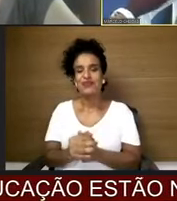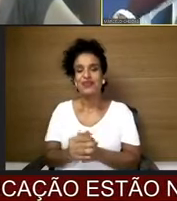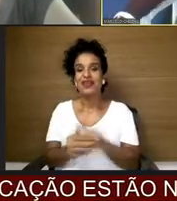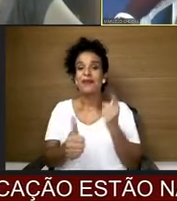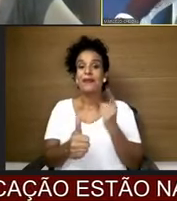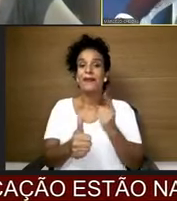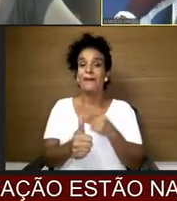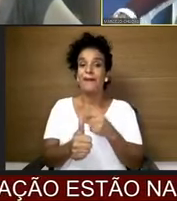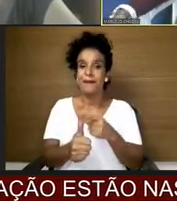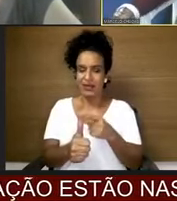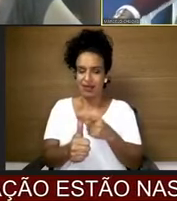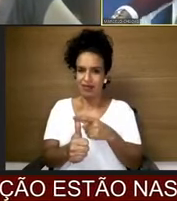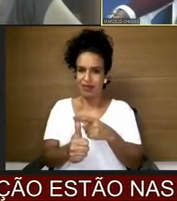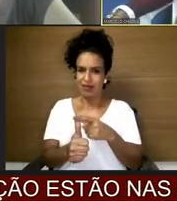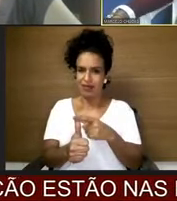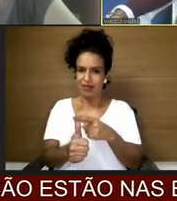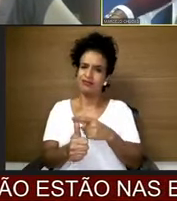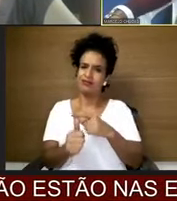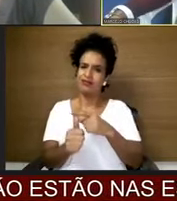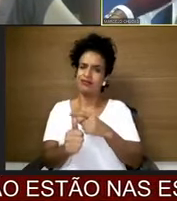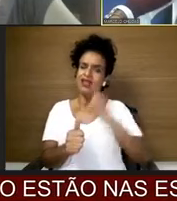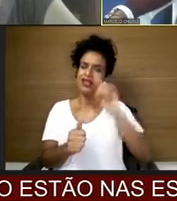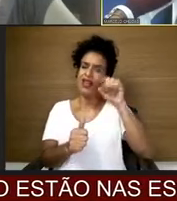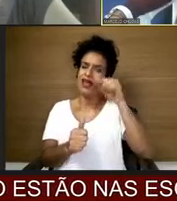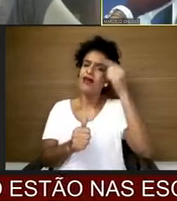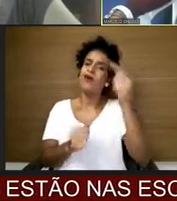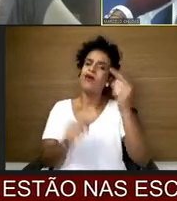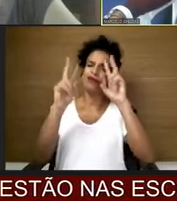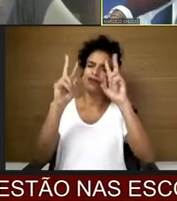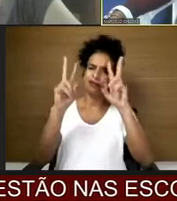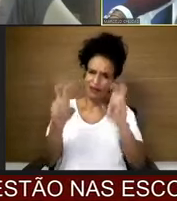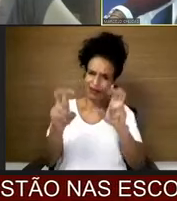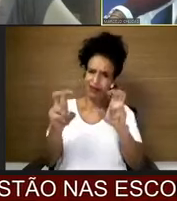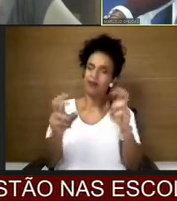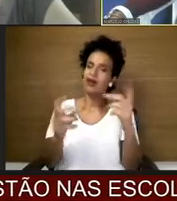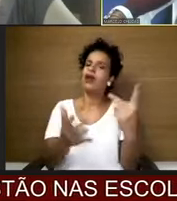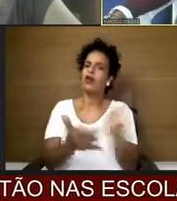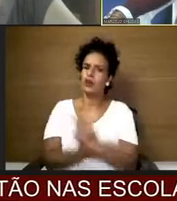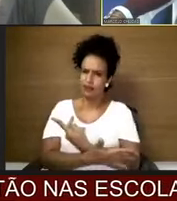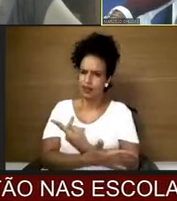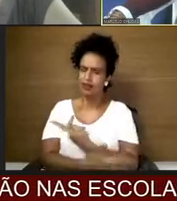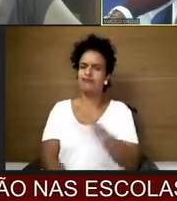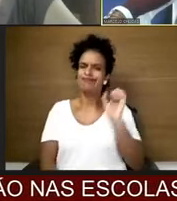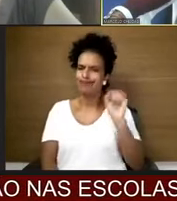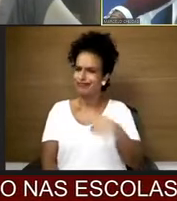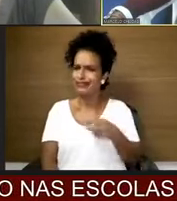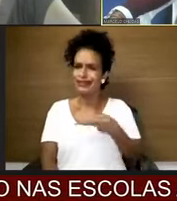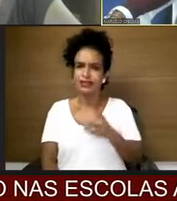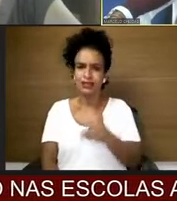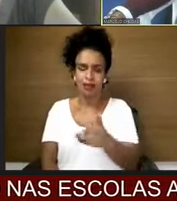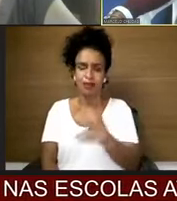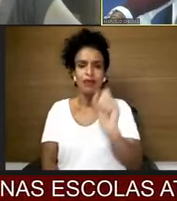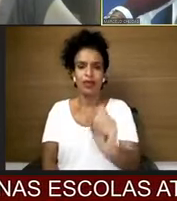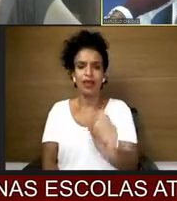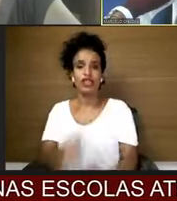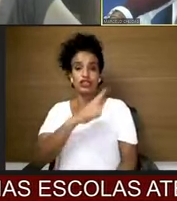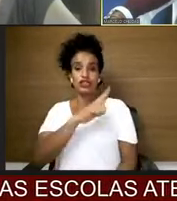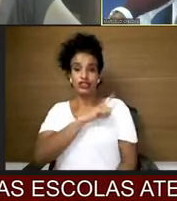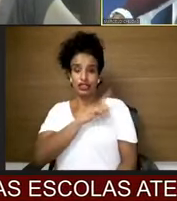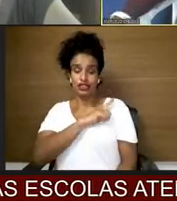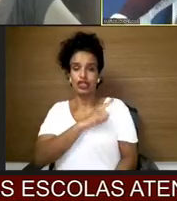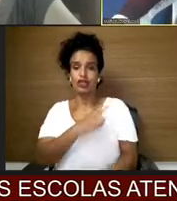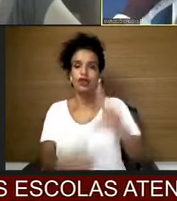outra temática que é recorrente, né? É recorrente, que é a tal da gestão democrática. E a